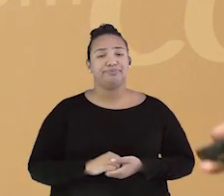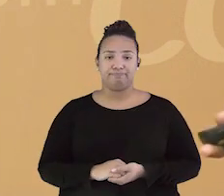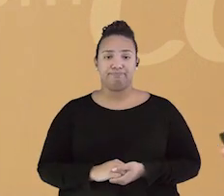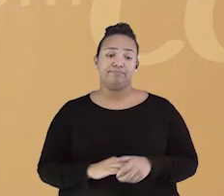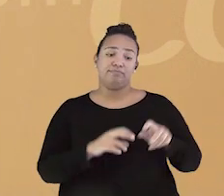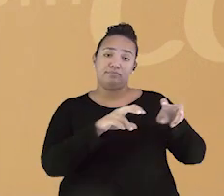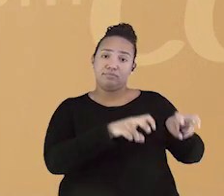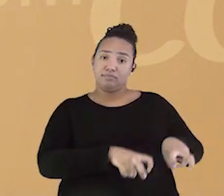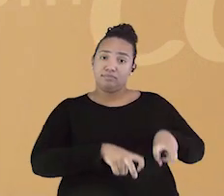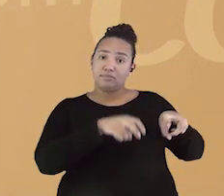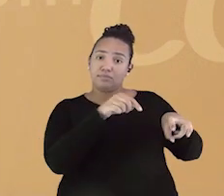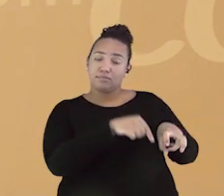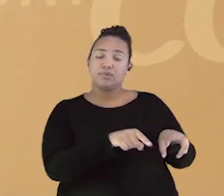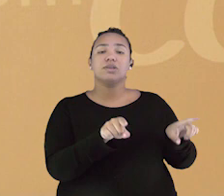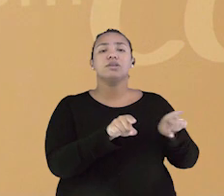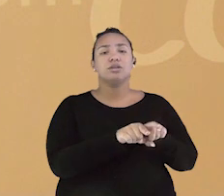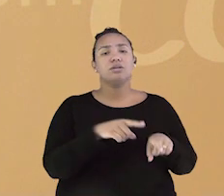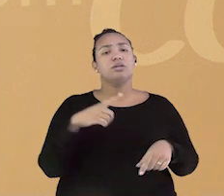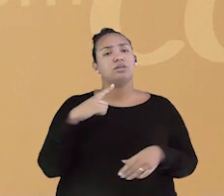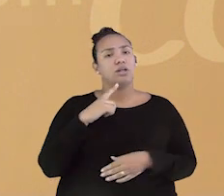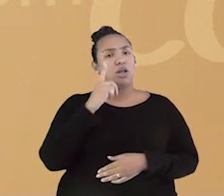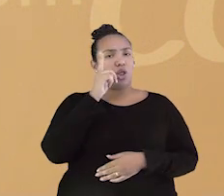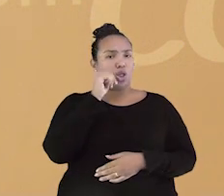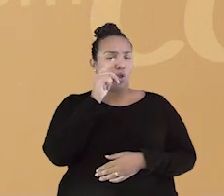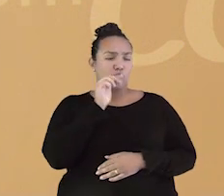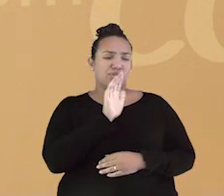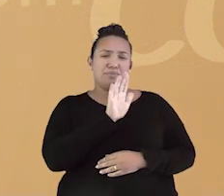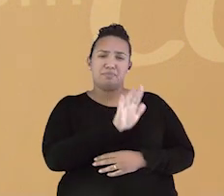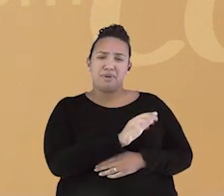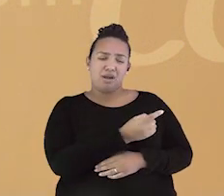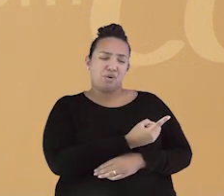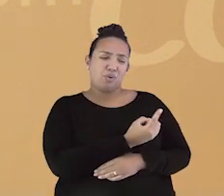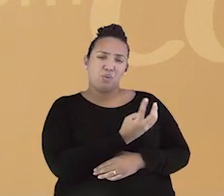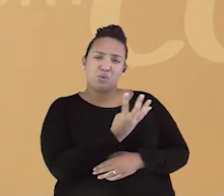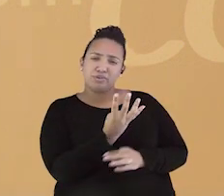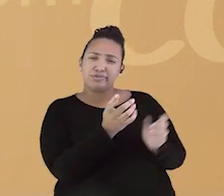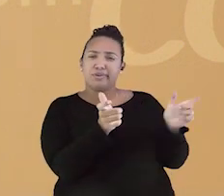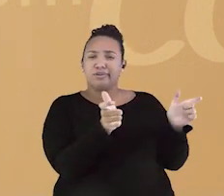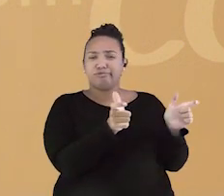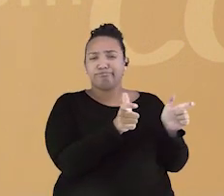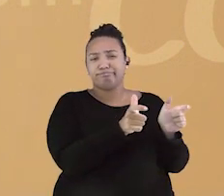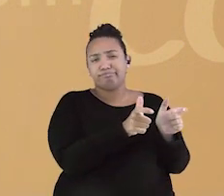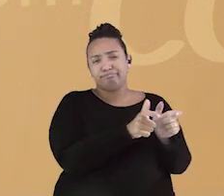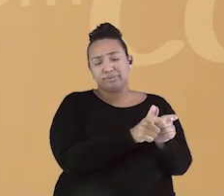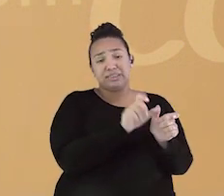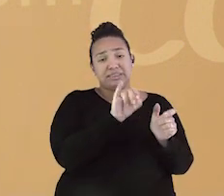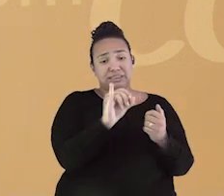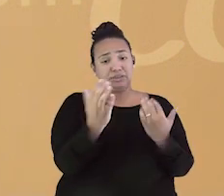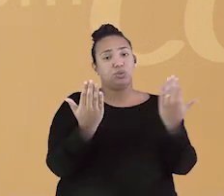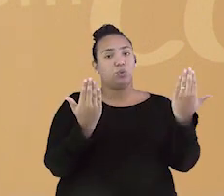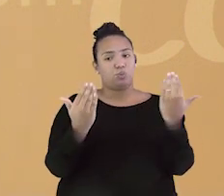também existem comércios, mas bem menos e com pouca variedade, quando comparamos com a cidade.